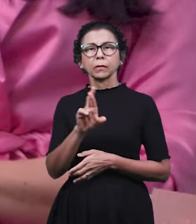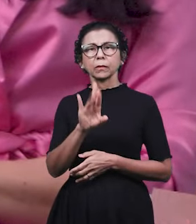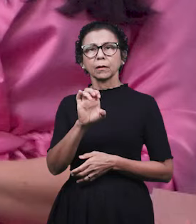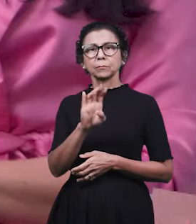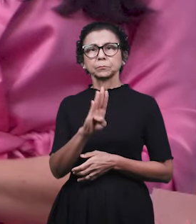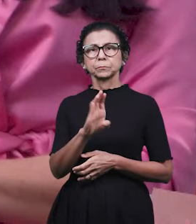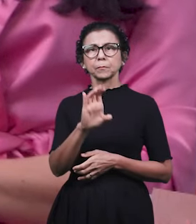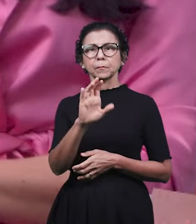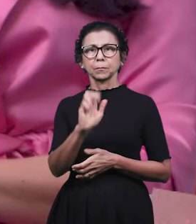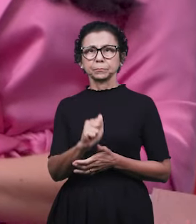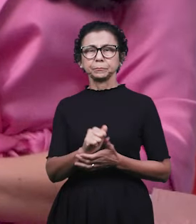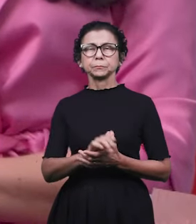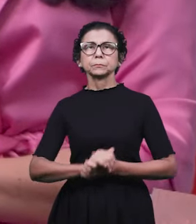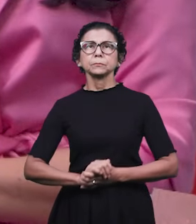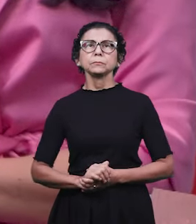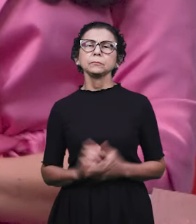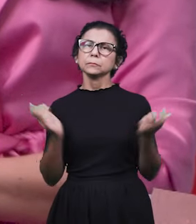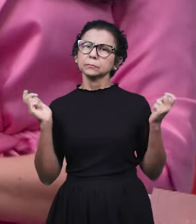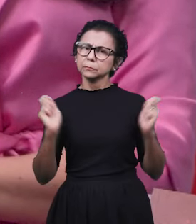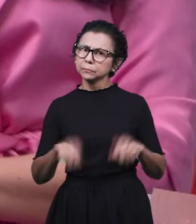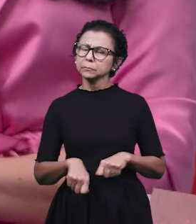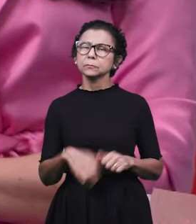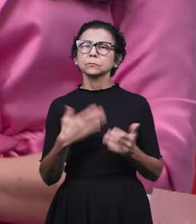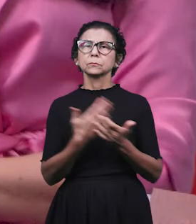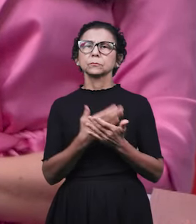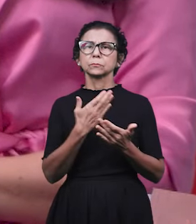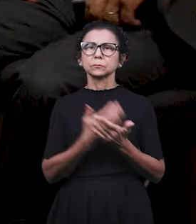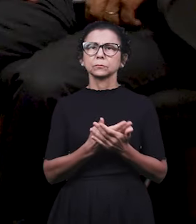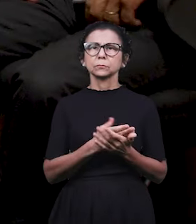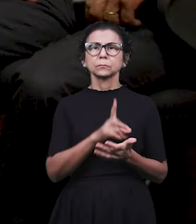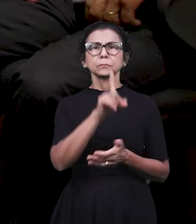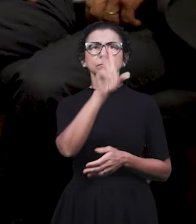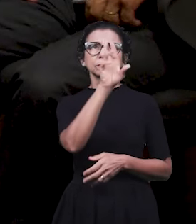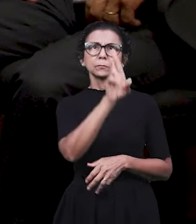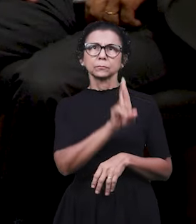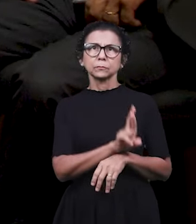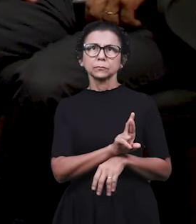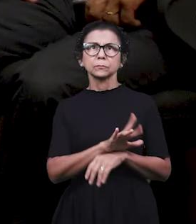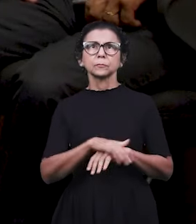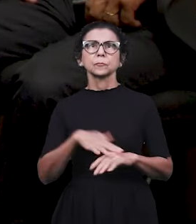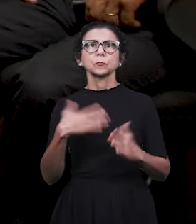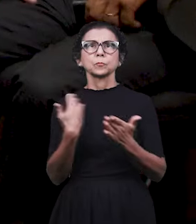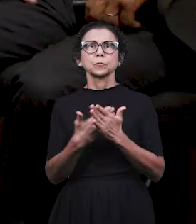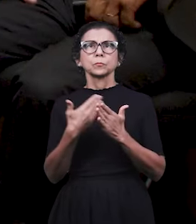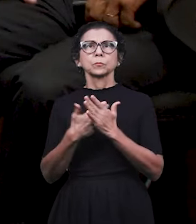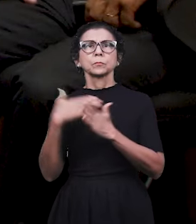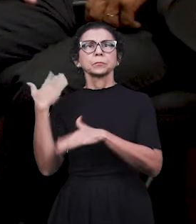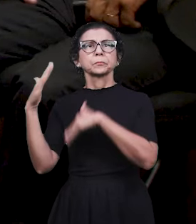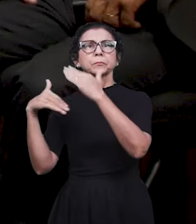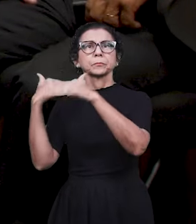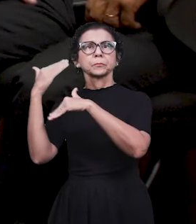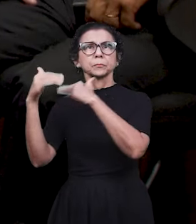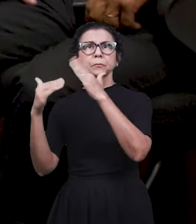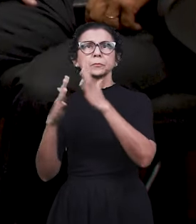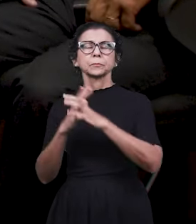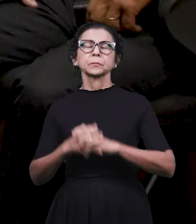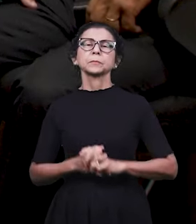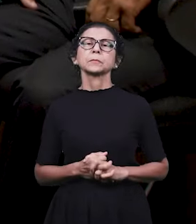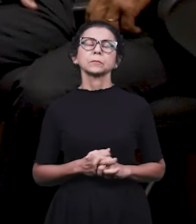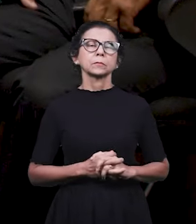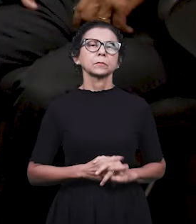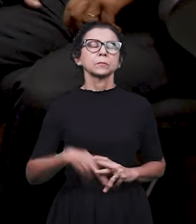com alunos do doutorado. Então, os processos de aprendizagem, ele ultrapassa as atividades da sala